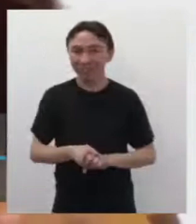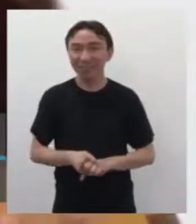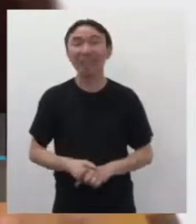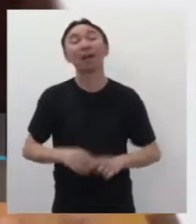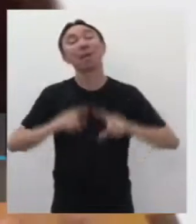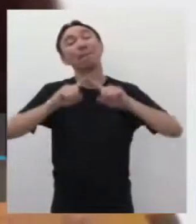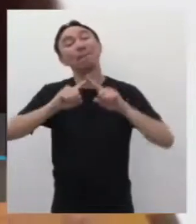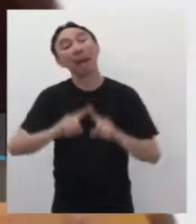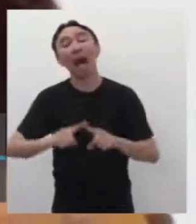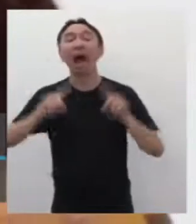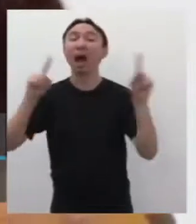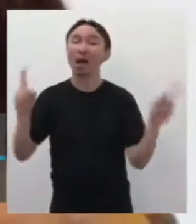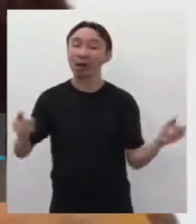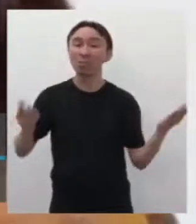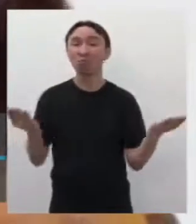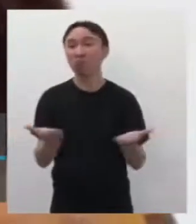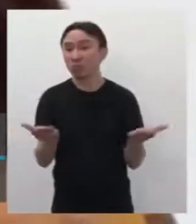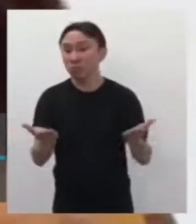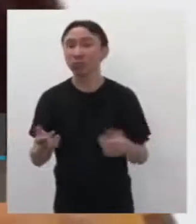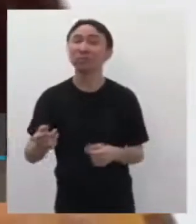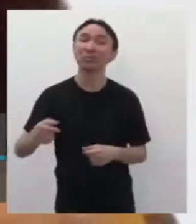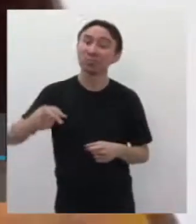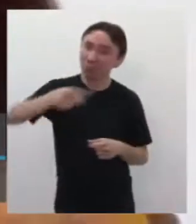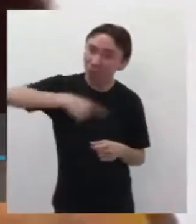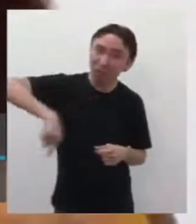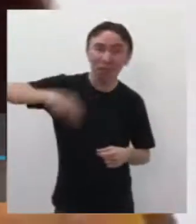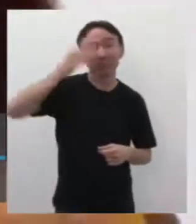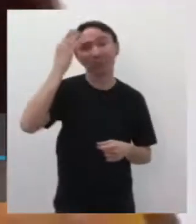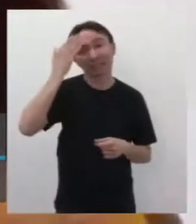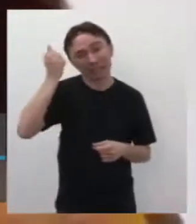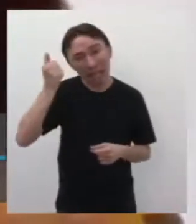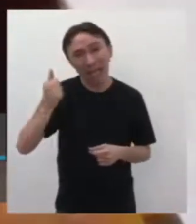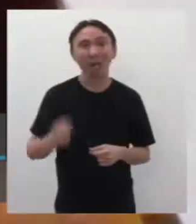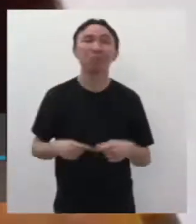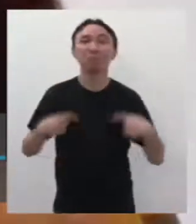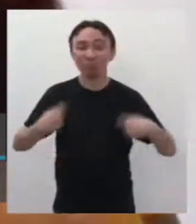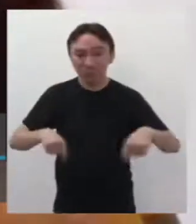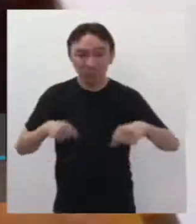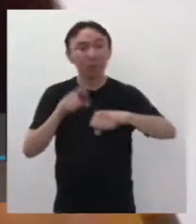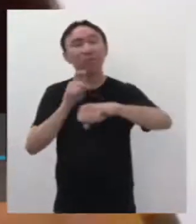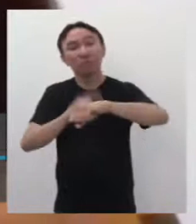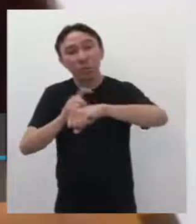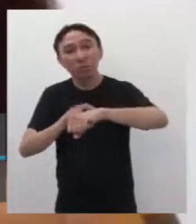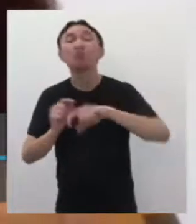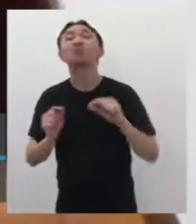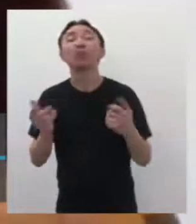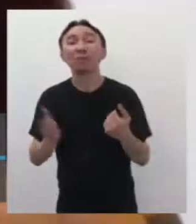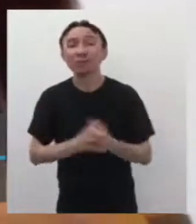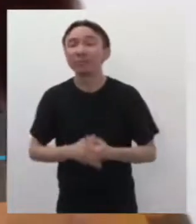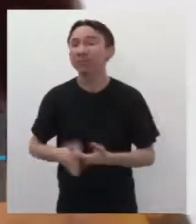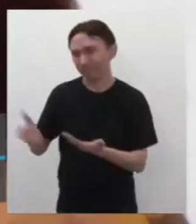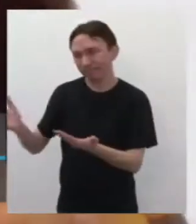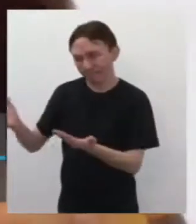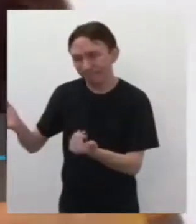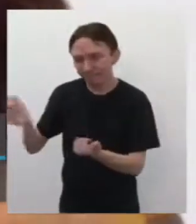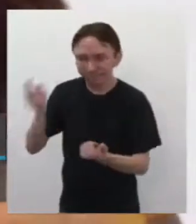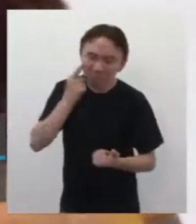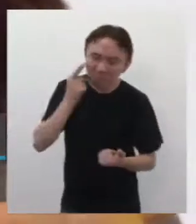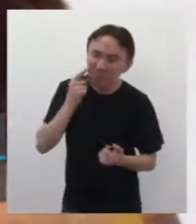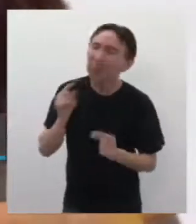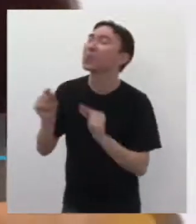tem a questão de que a gente precisa desse tempo de acolhimento, a gente precisa olhar para os nossos alunos e entender